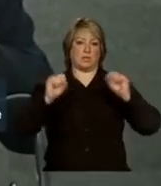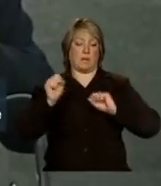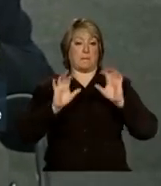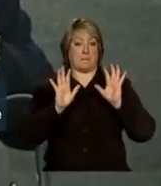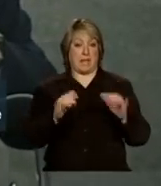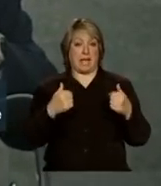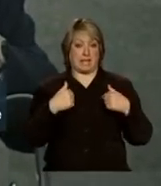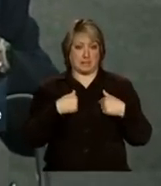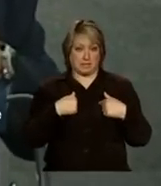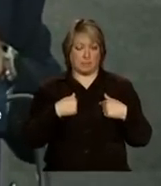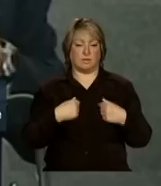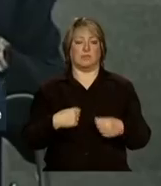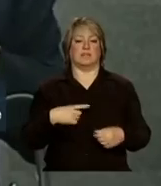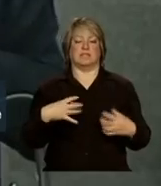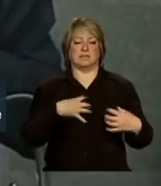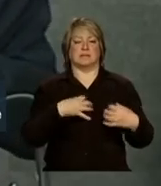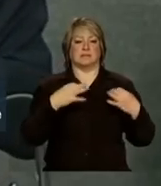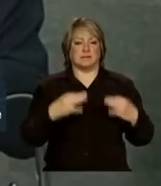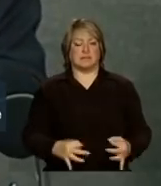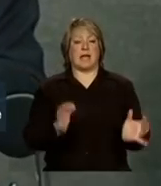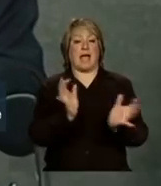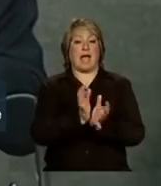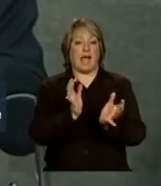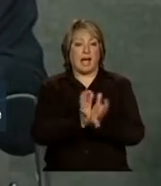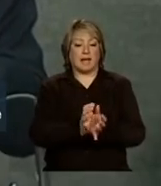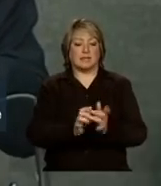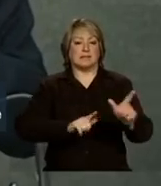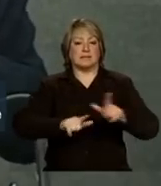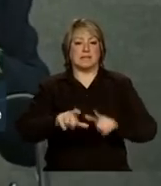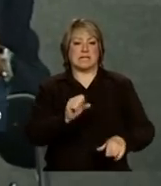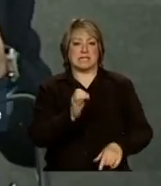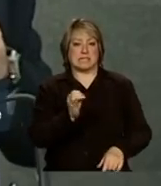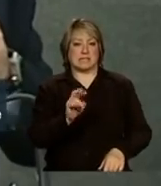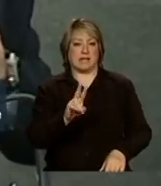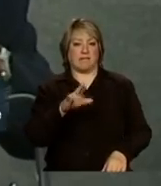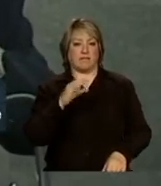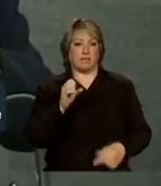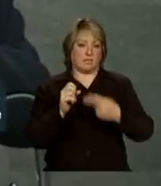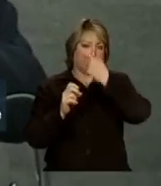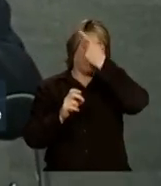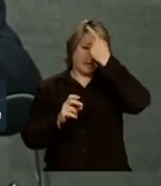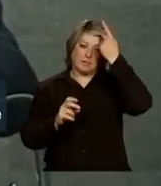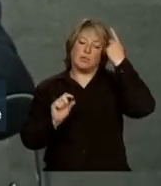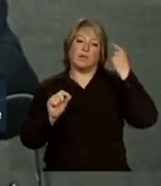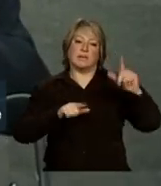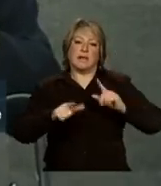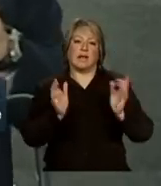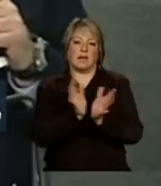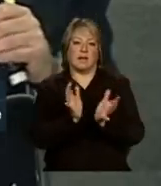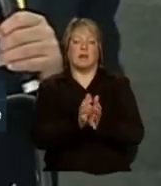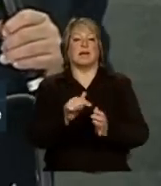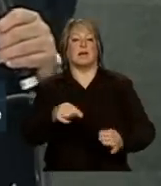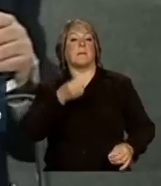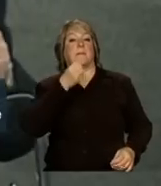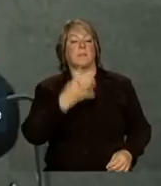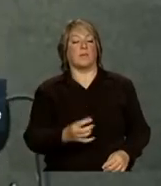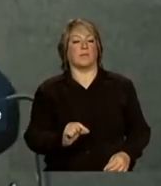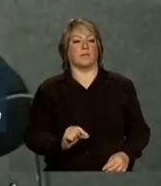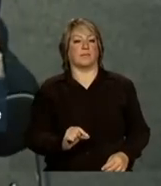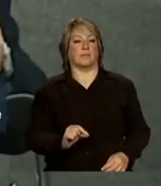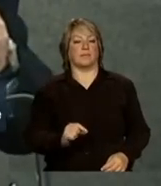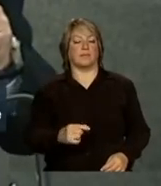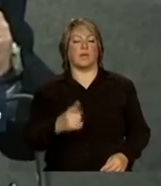né de que na área de serviços é mais importante que a indústria assim por uma regra bem simplinho que eu vou dizer para